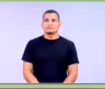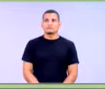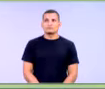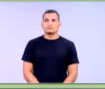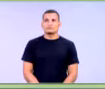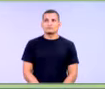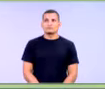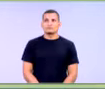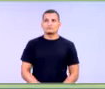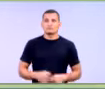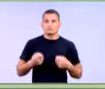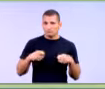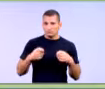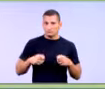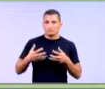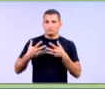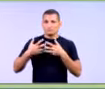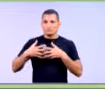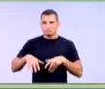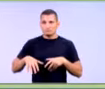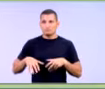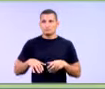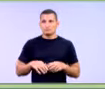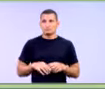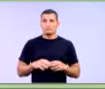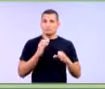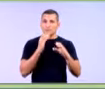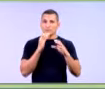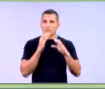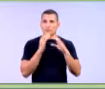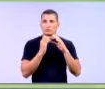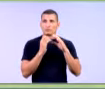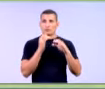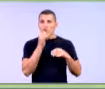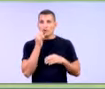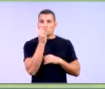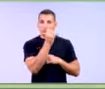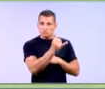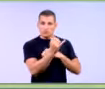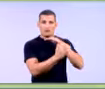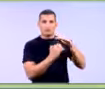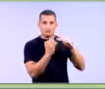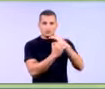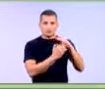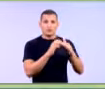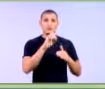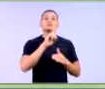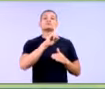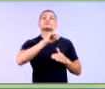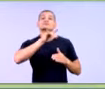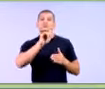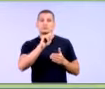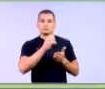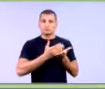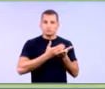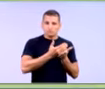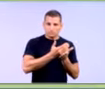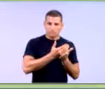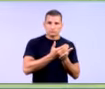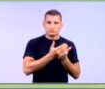É dever da instituição comunicar à empresa o início do período letivo,